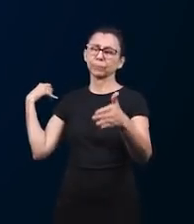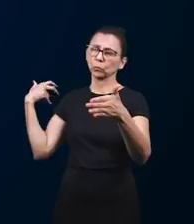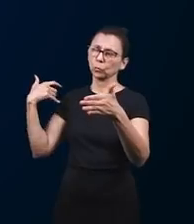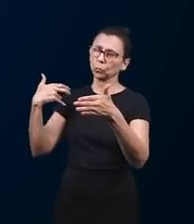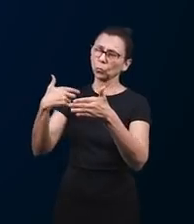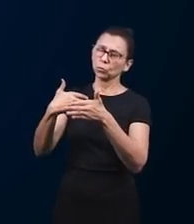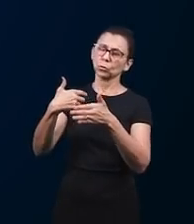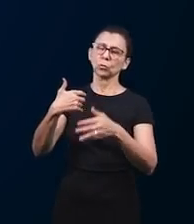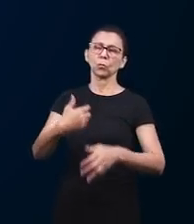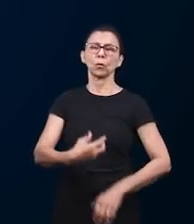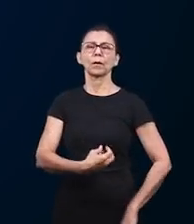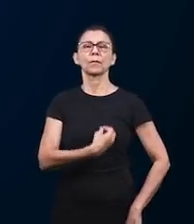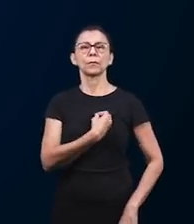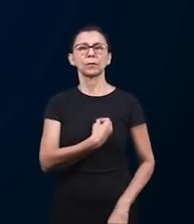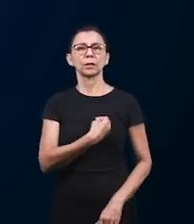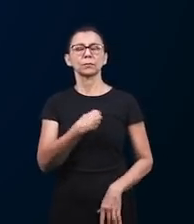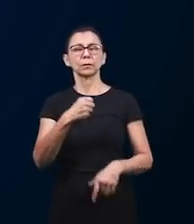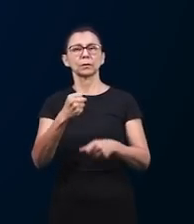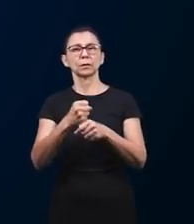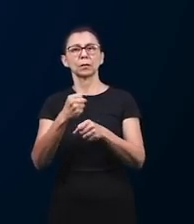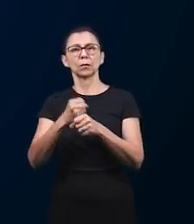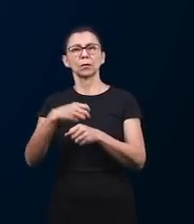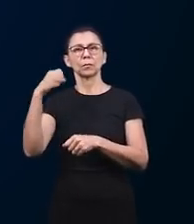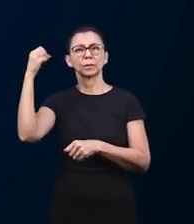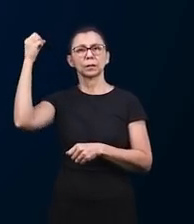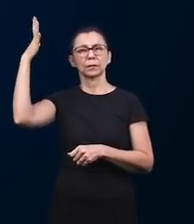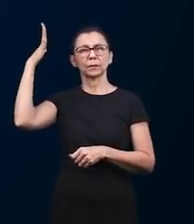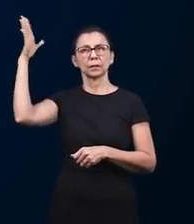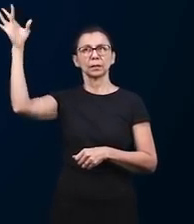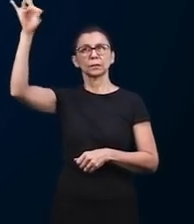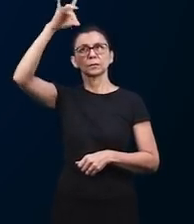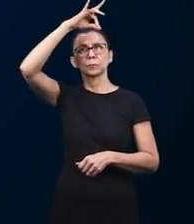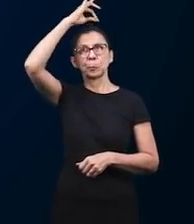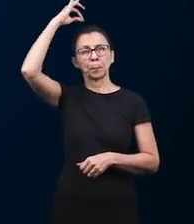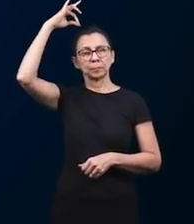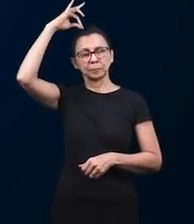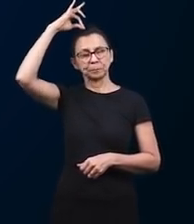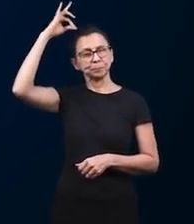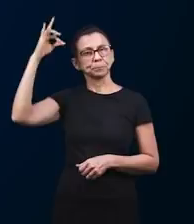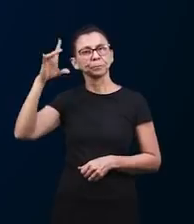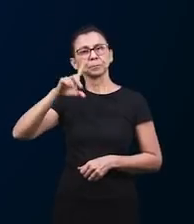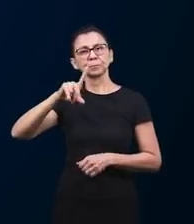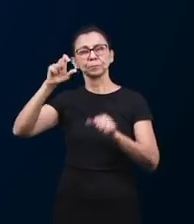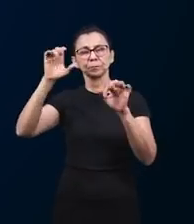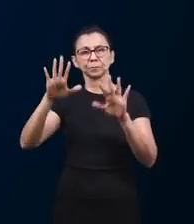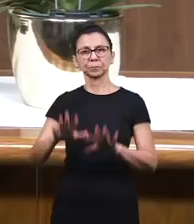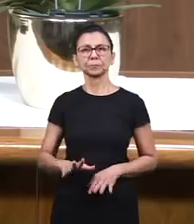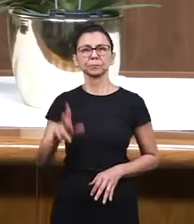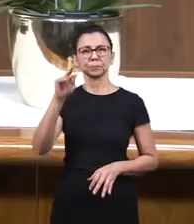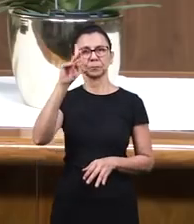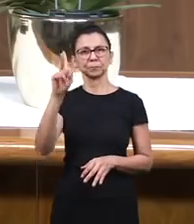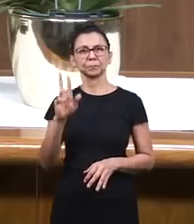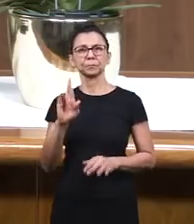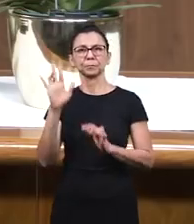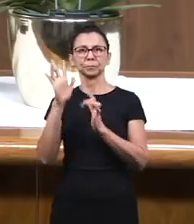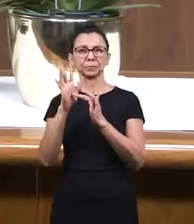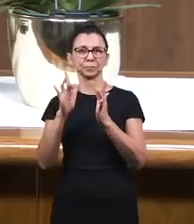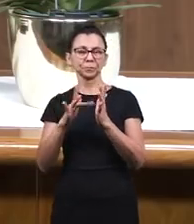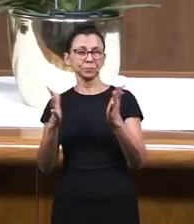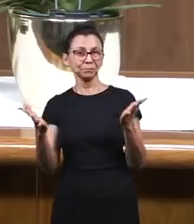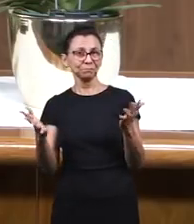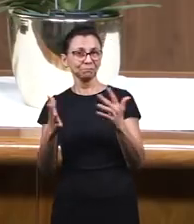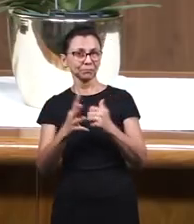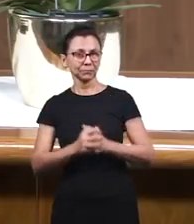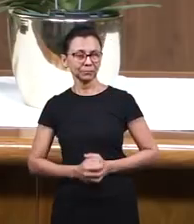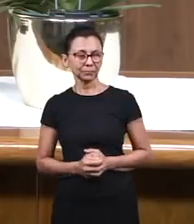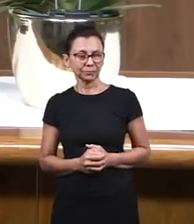obra revelada do Espírito Santo. Que o Senhor nos abençoe. A paz do Senhor Jesus a todos. Glória a Deus, louvado seja o